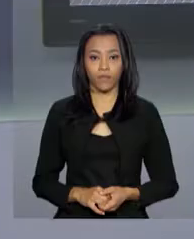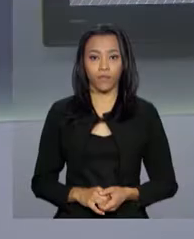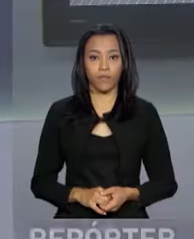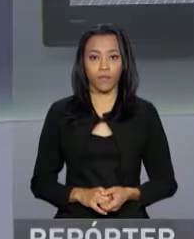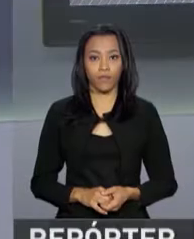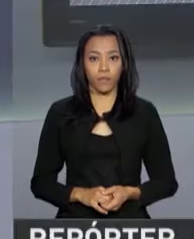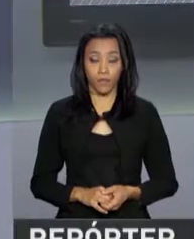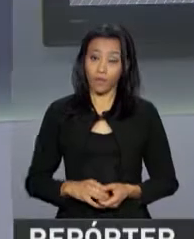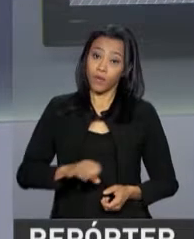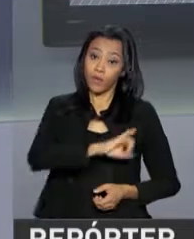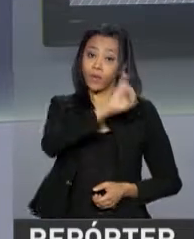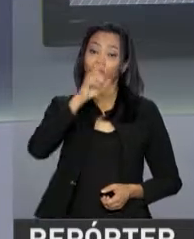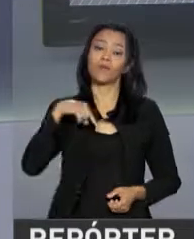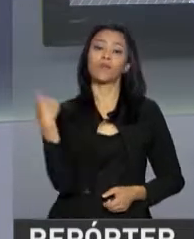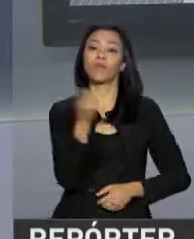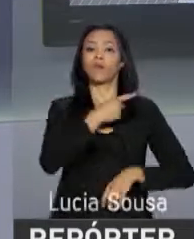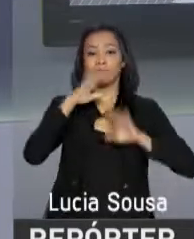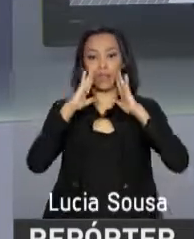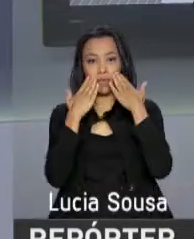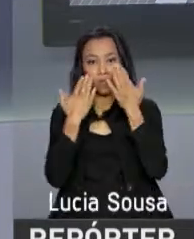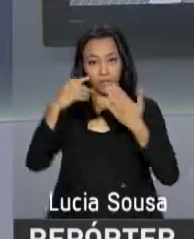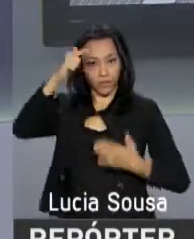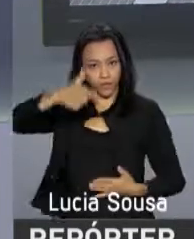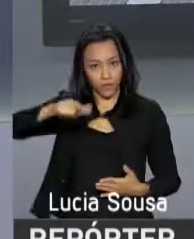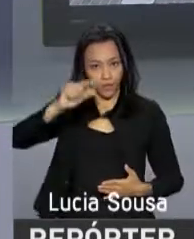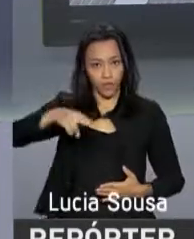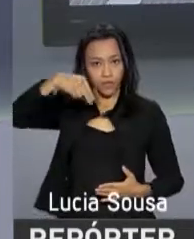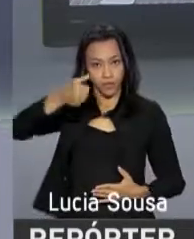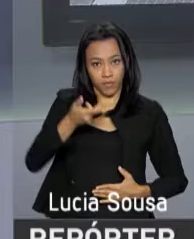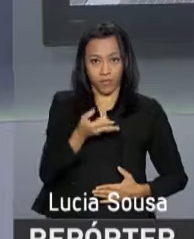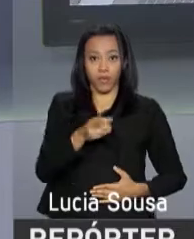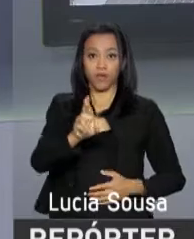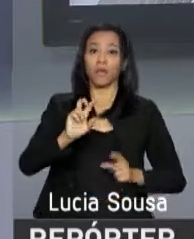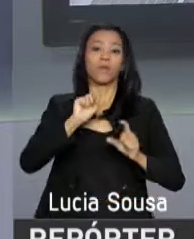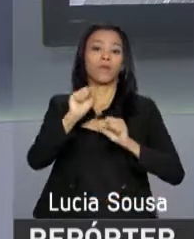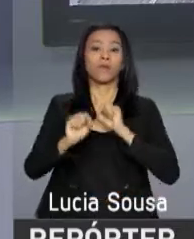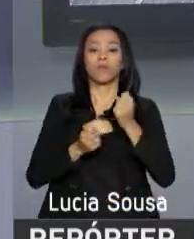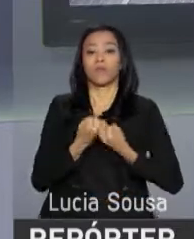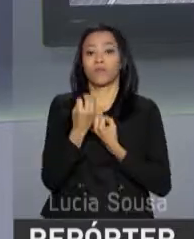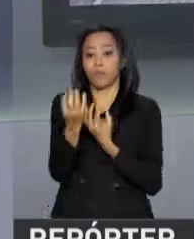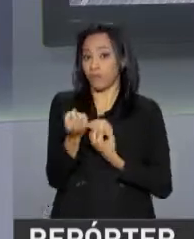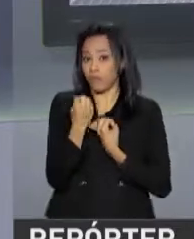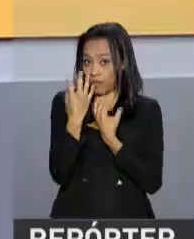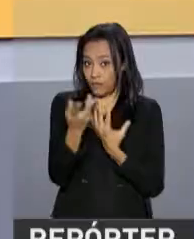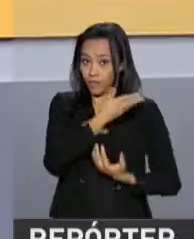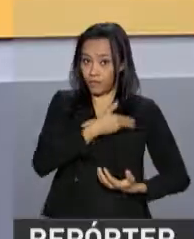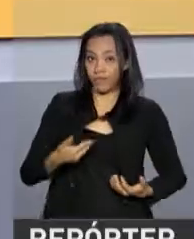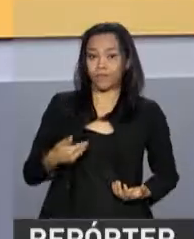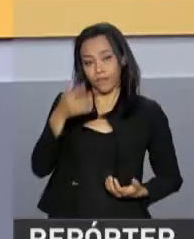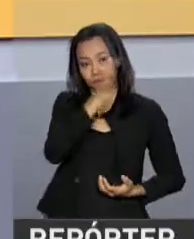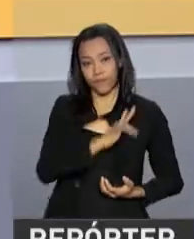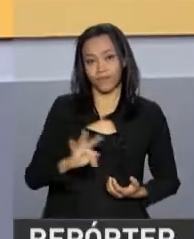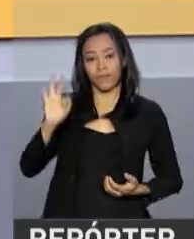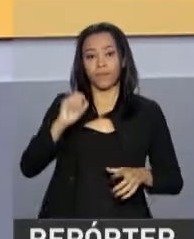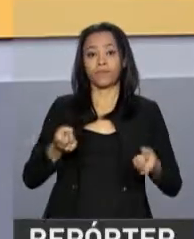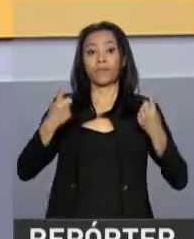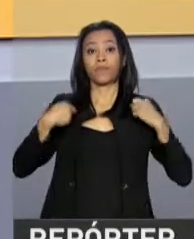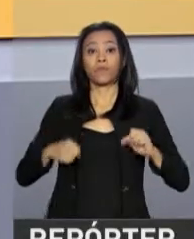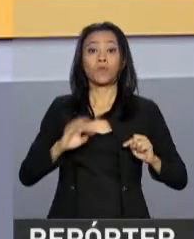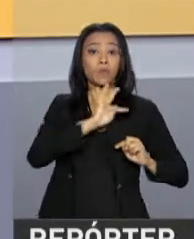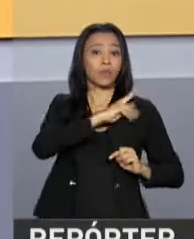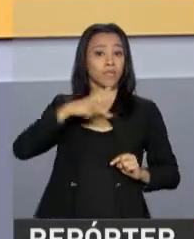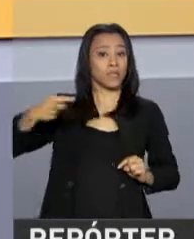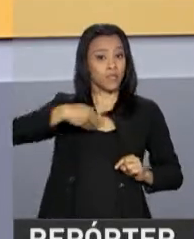o la no ar mais uma edição do repórter nbr com as notícias do governo federal o presidente michel temer vai